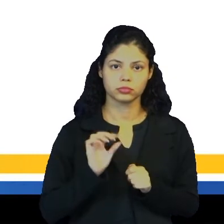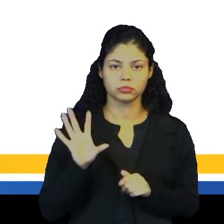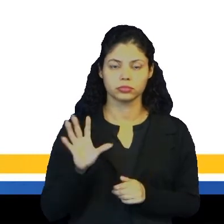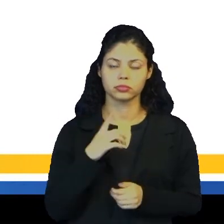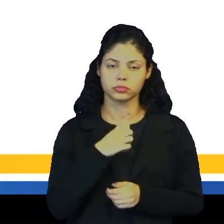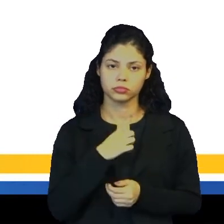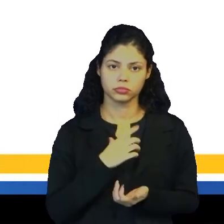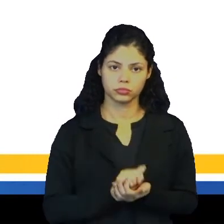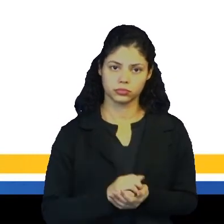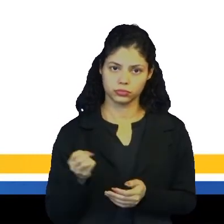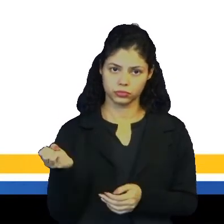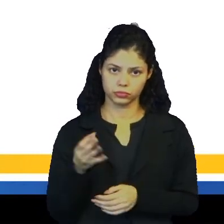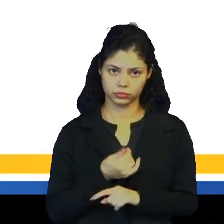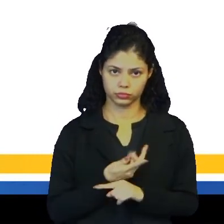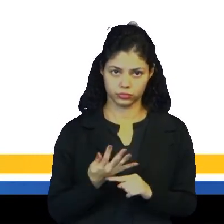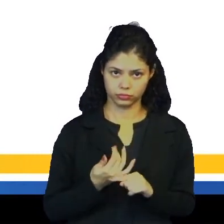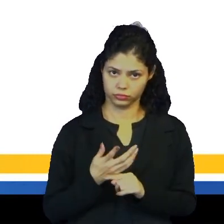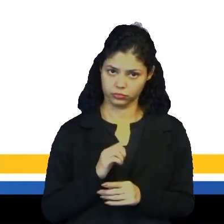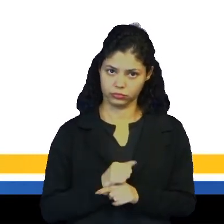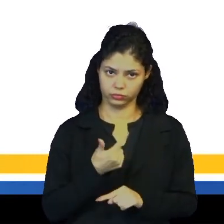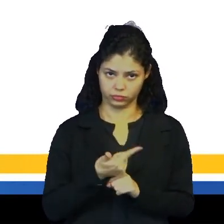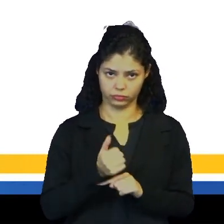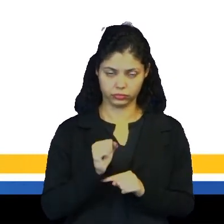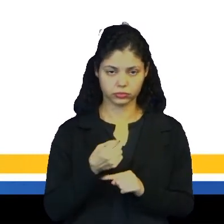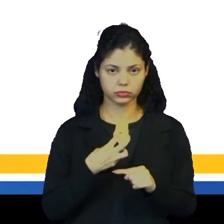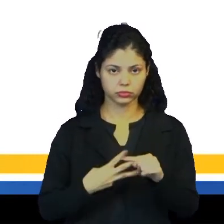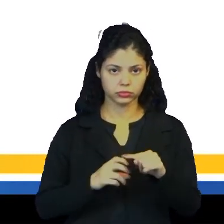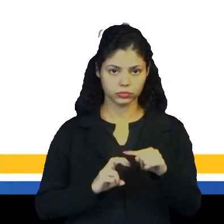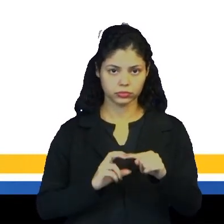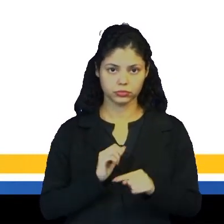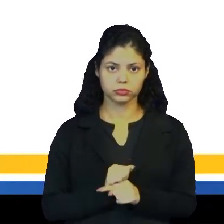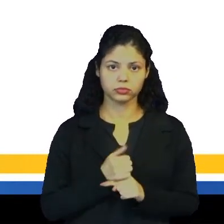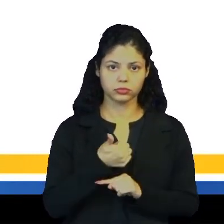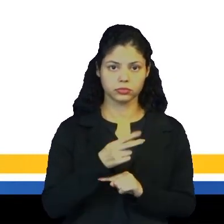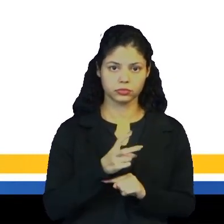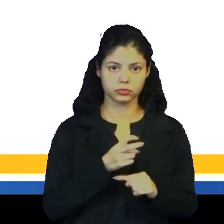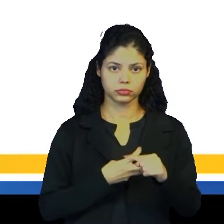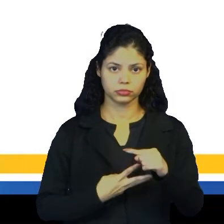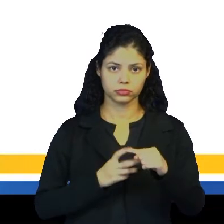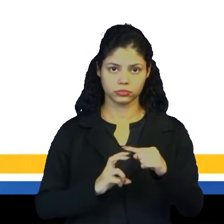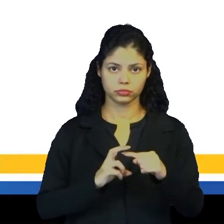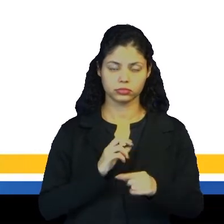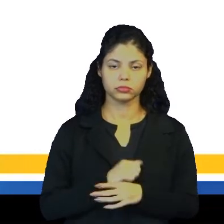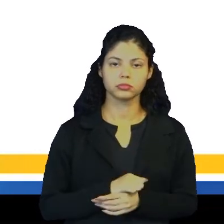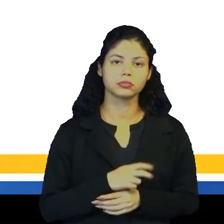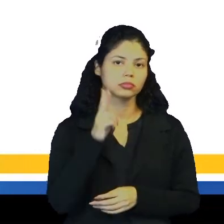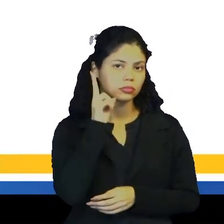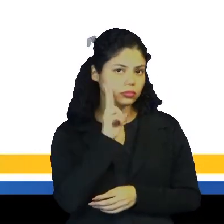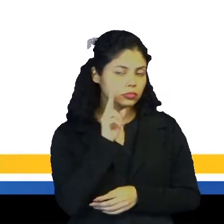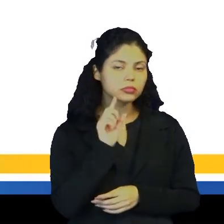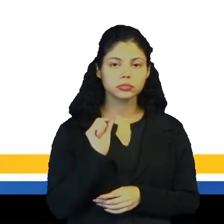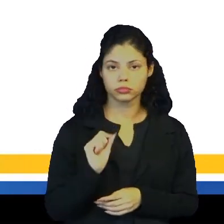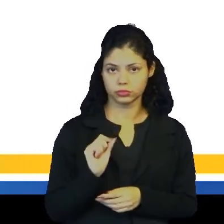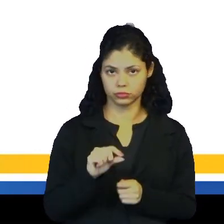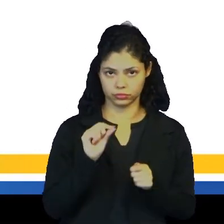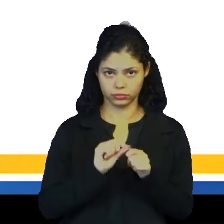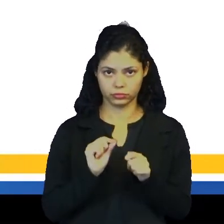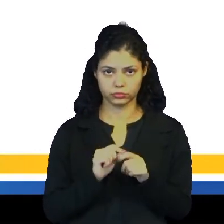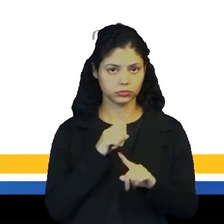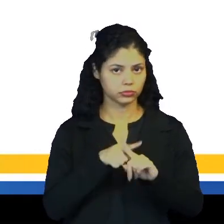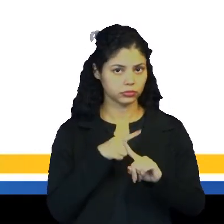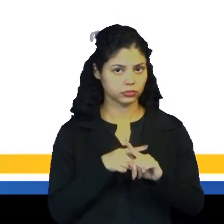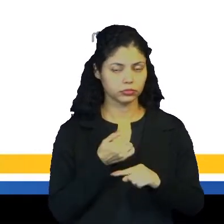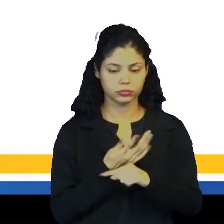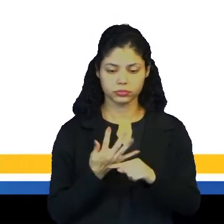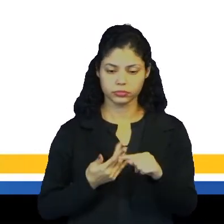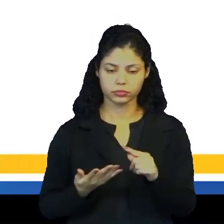vamos obter as novas frações, que serão 28 sobre 35 e 15 sobre 35. Lembrando que quando você faz a multiplicação